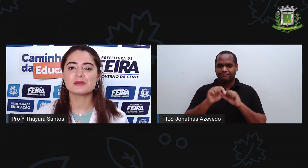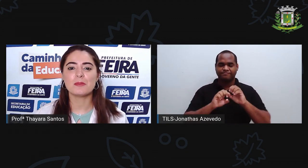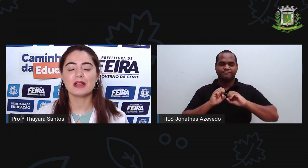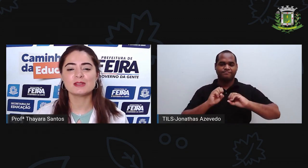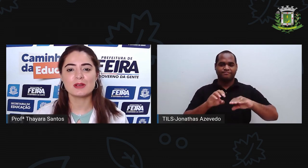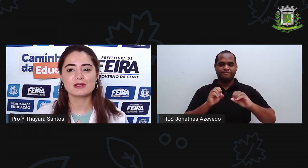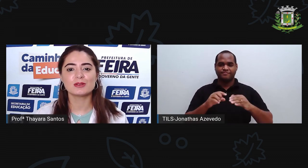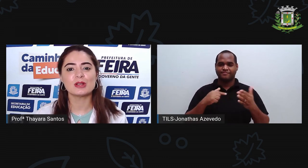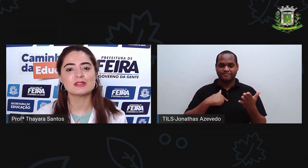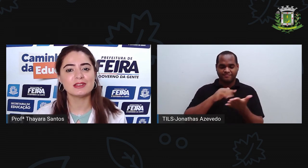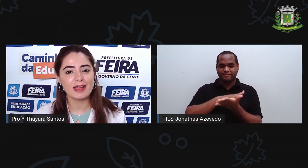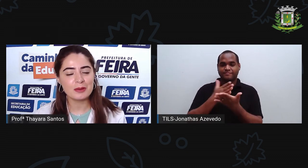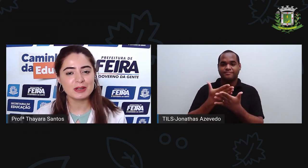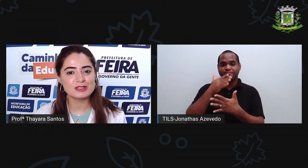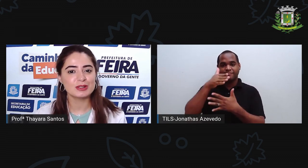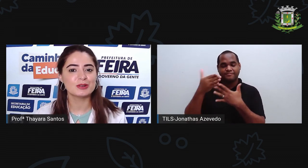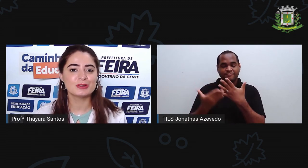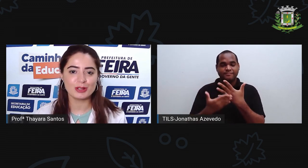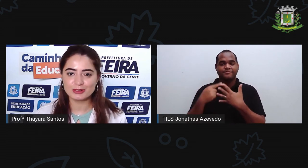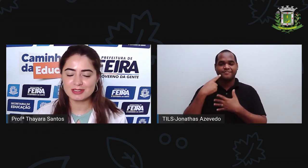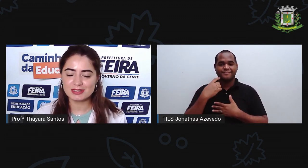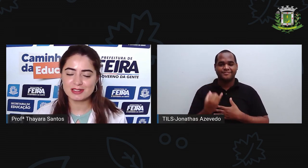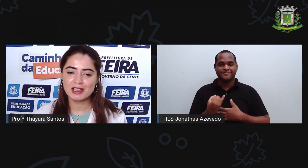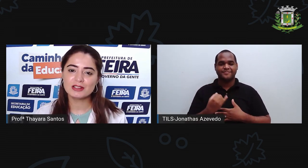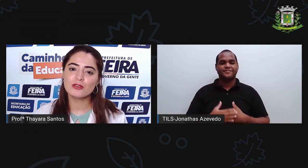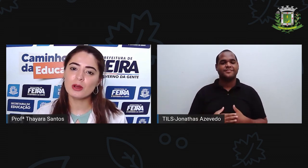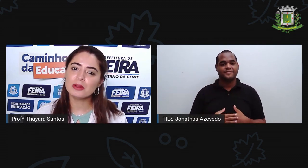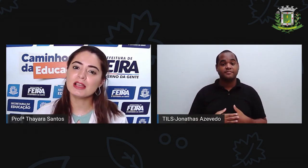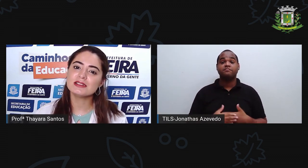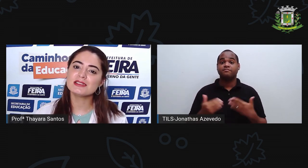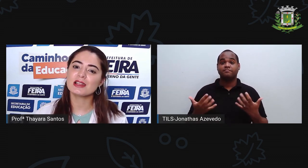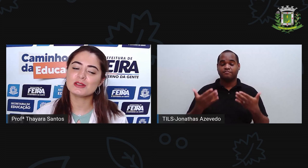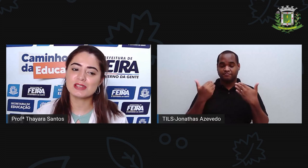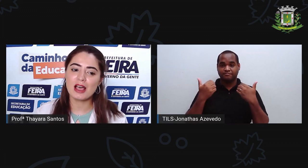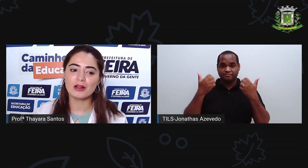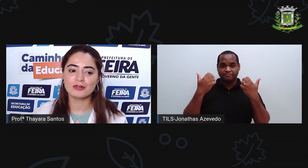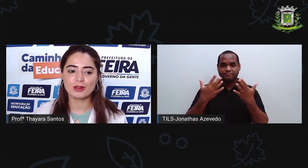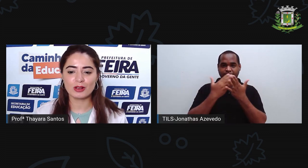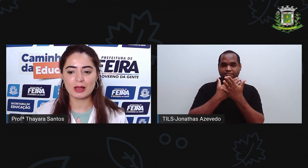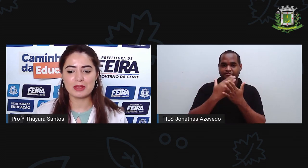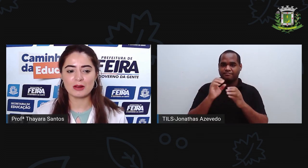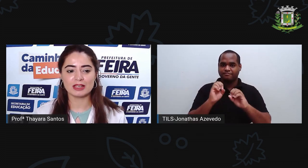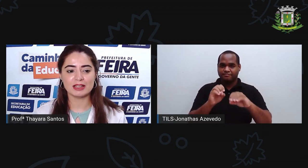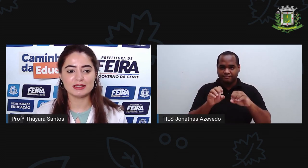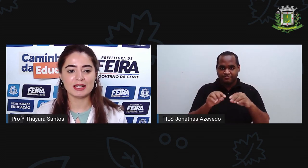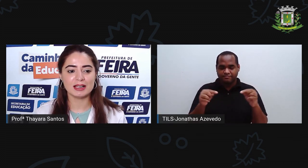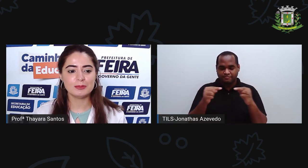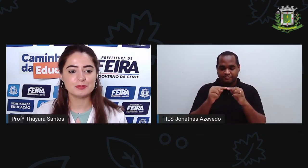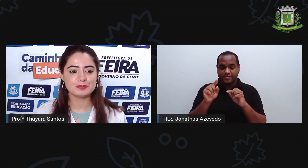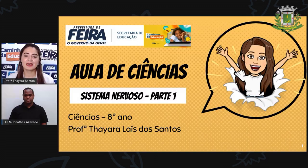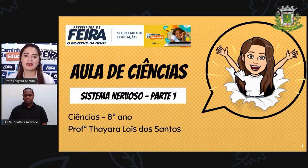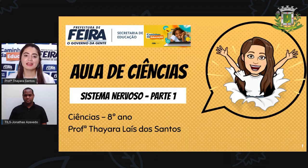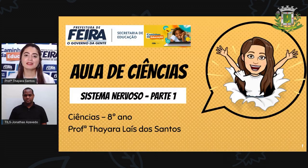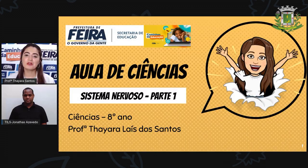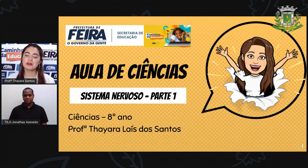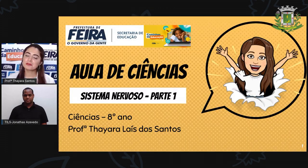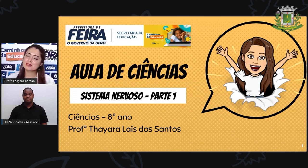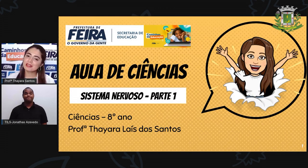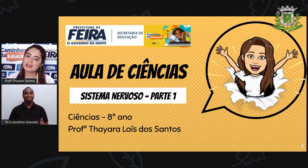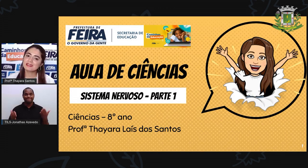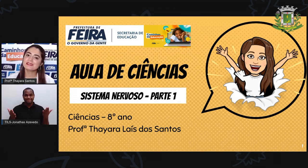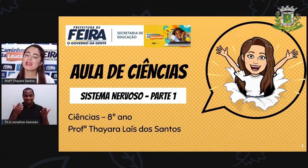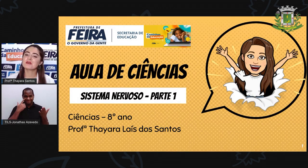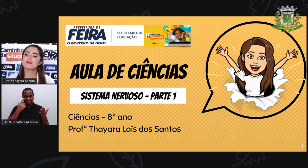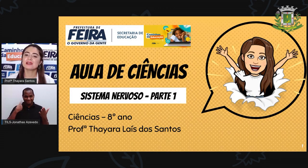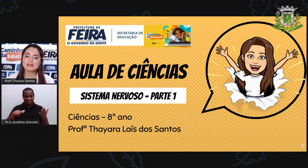nós temos a participação do nosso intérprete, o Jonathan. Então vamos lá iniciar nossa aula. Vou colocar minha aula aqui na tela. Então